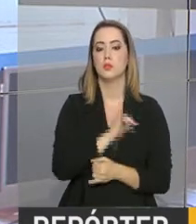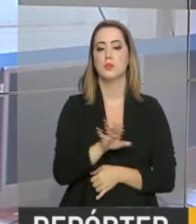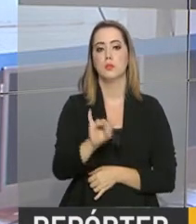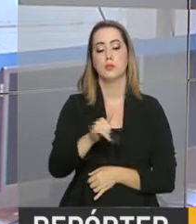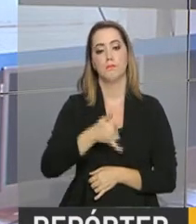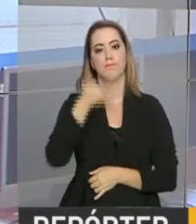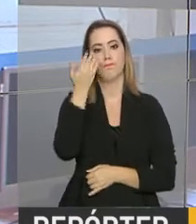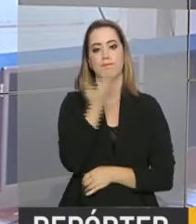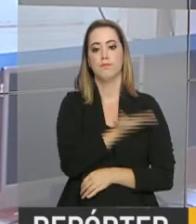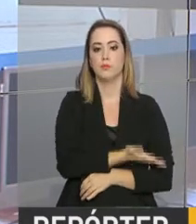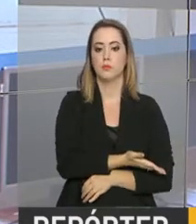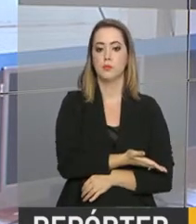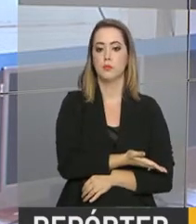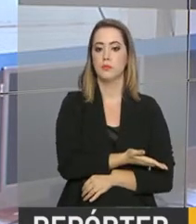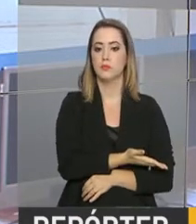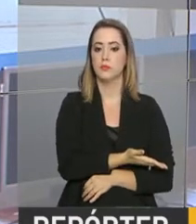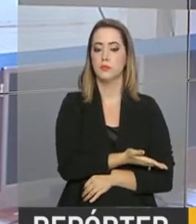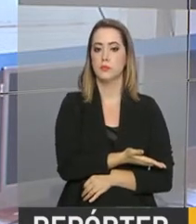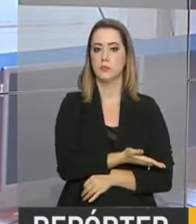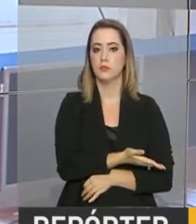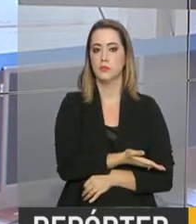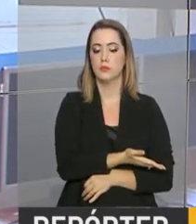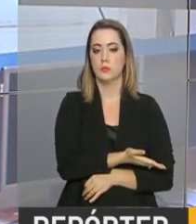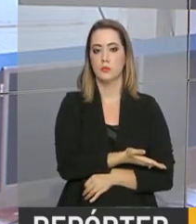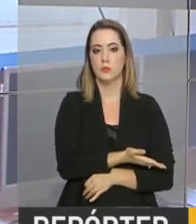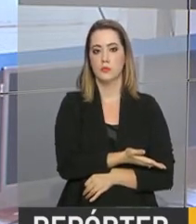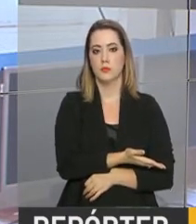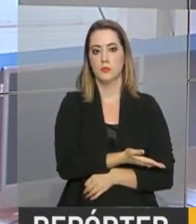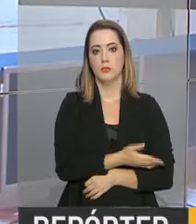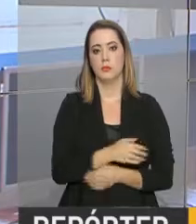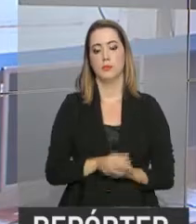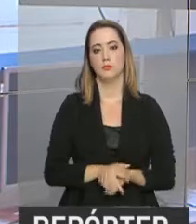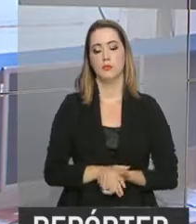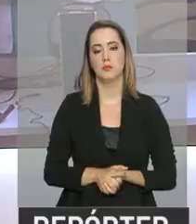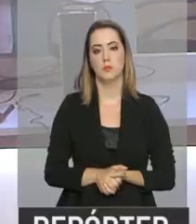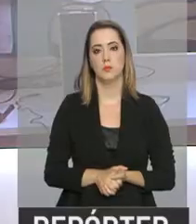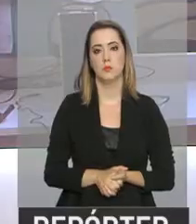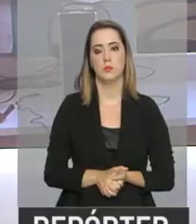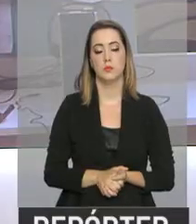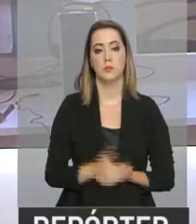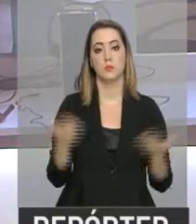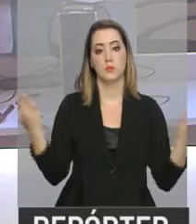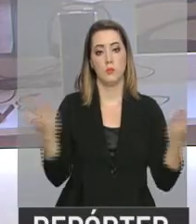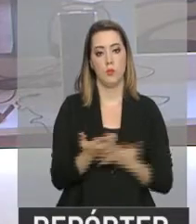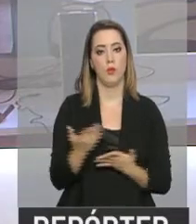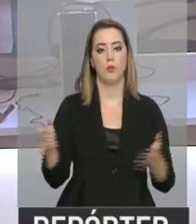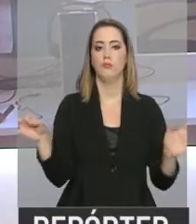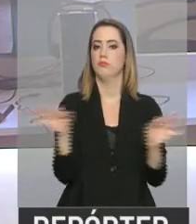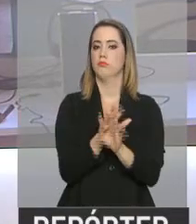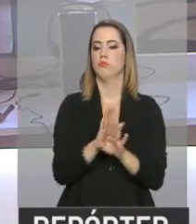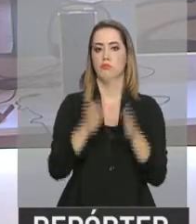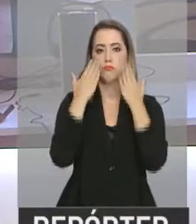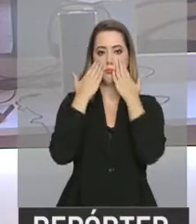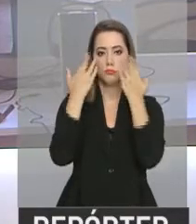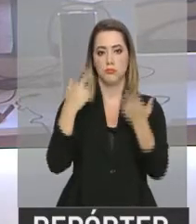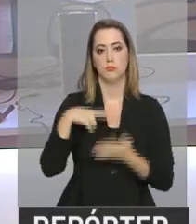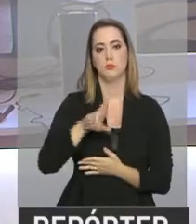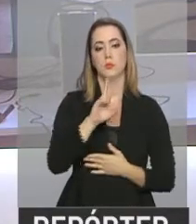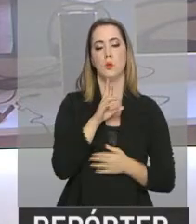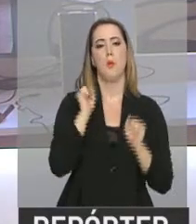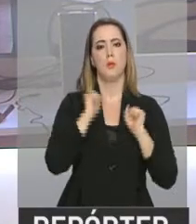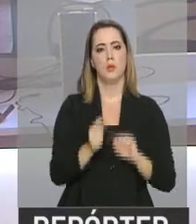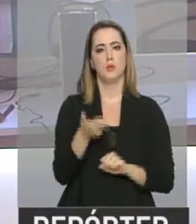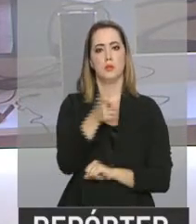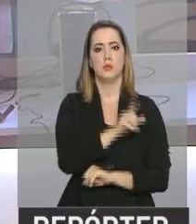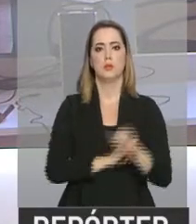que aparece na sua tela 0 800 616161 e assim também nesta edição do repórter nbr mas